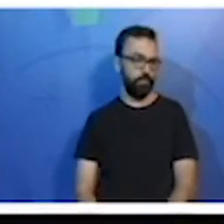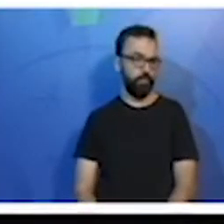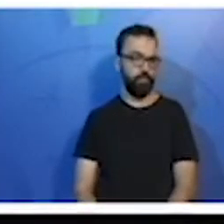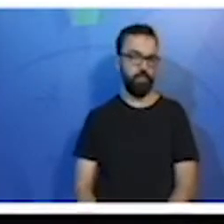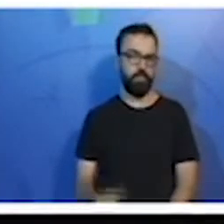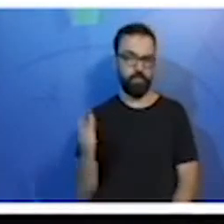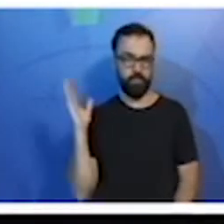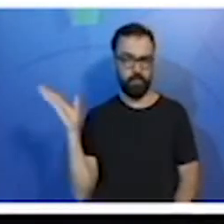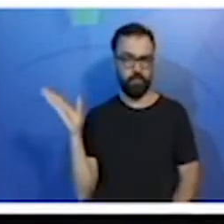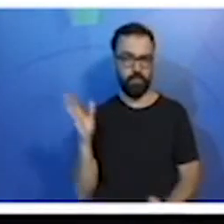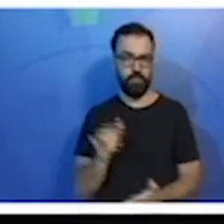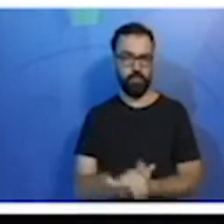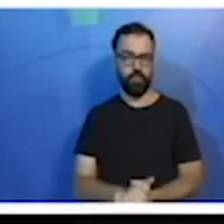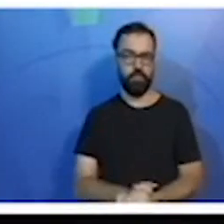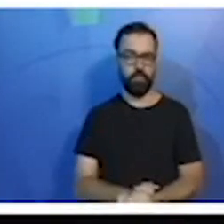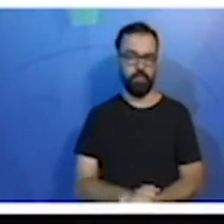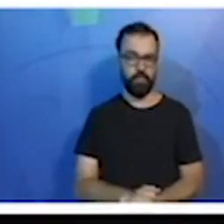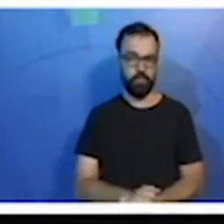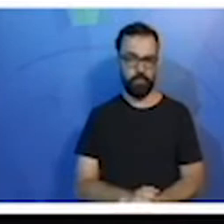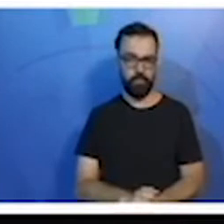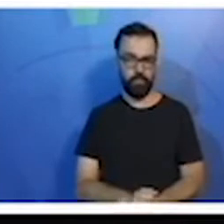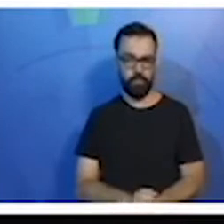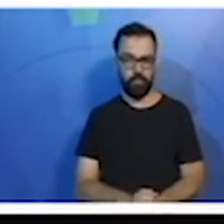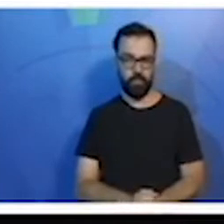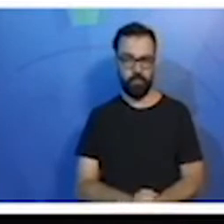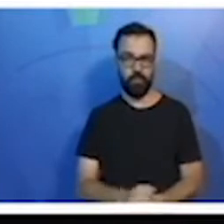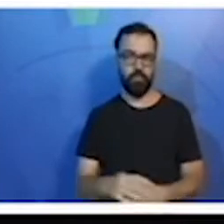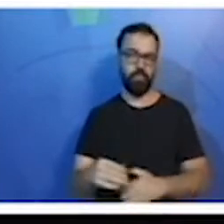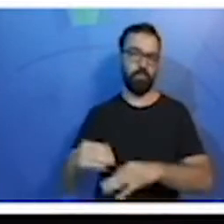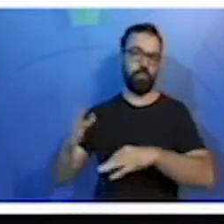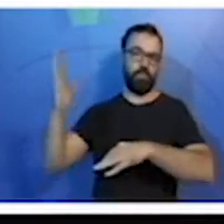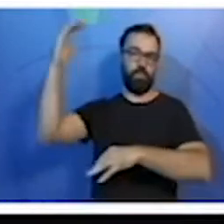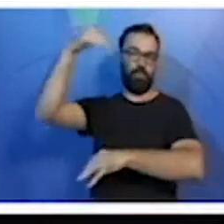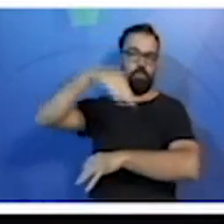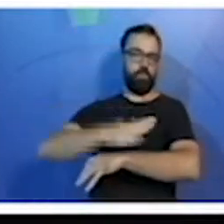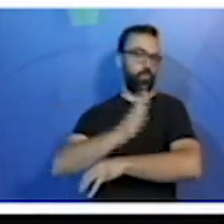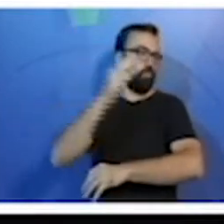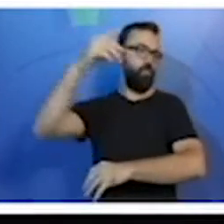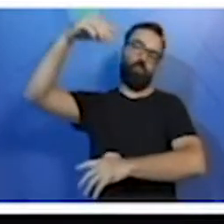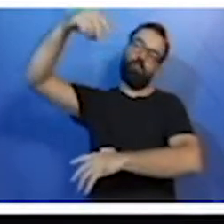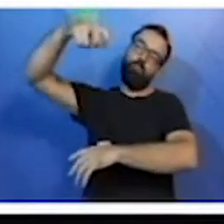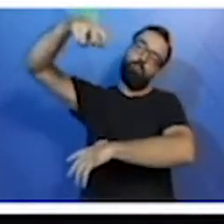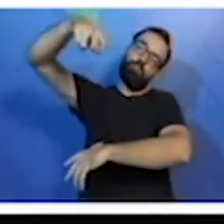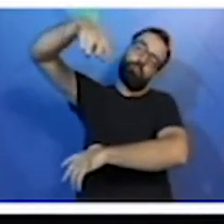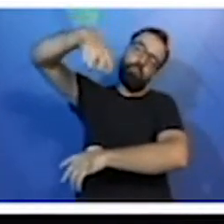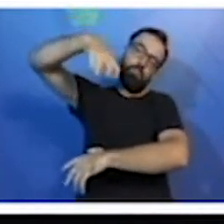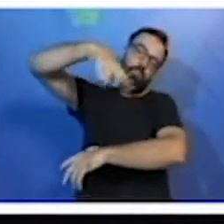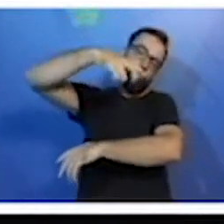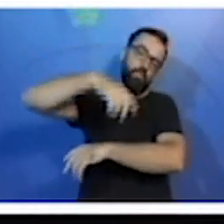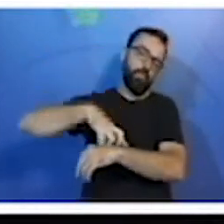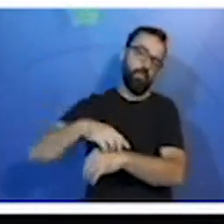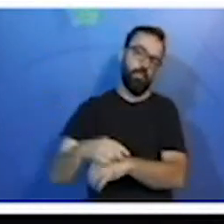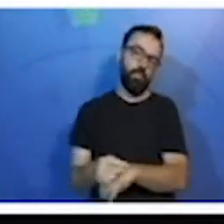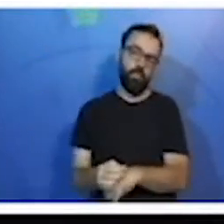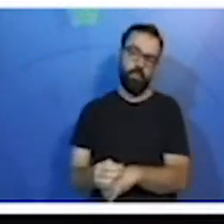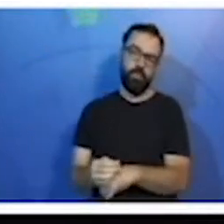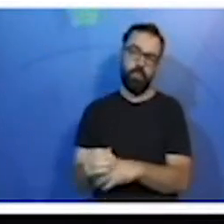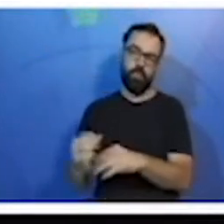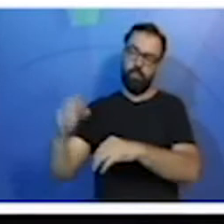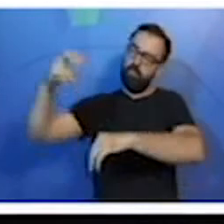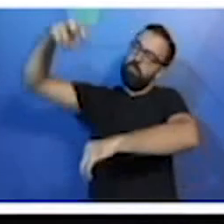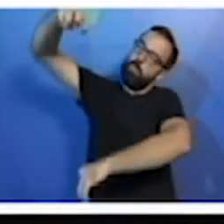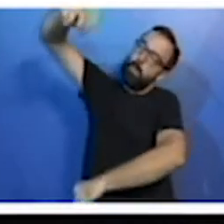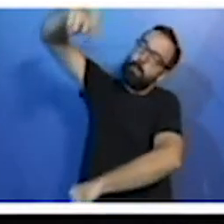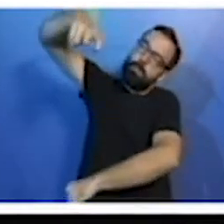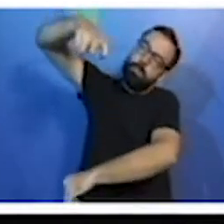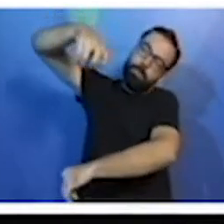E aí aqui como o nós já falamos nos slides anteriores o dar um mil que a descida na montanha né então você clica ele passa por Um percurso somente